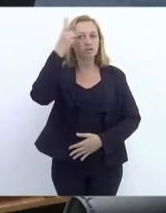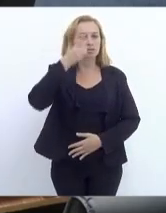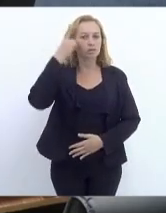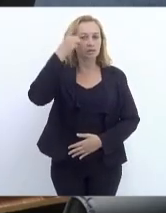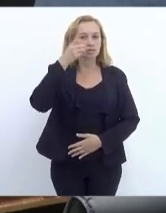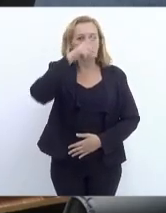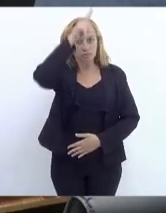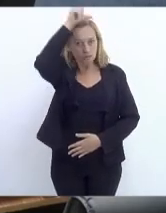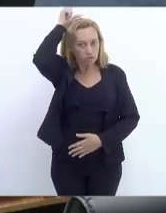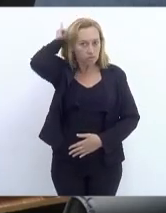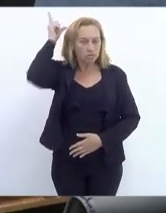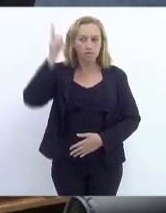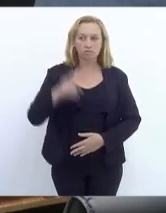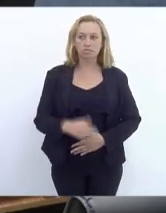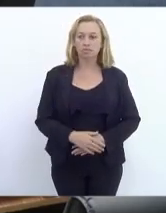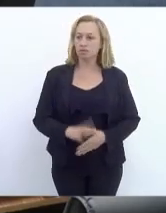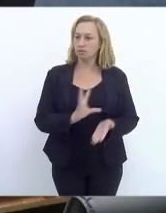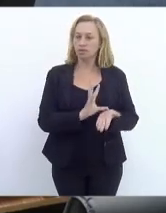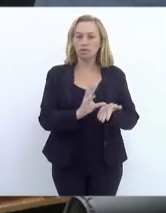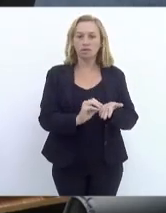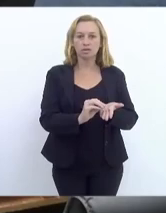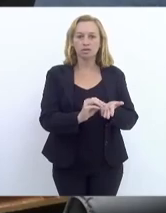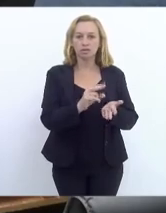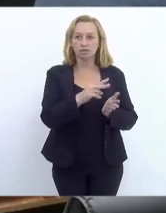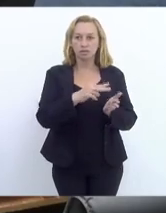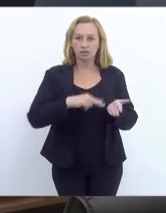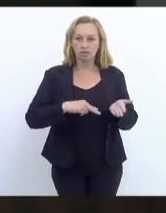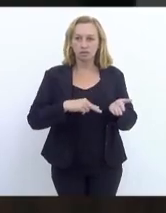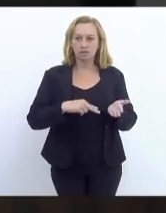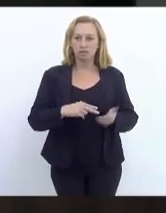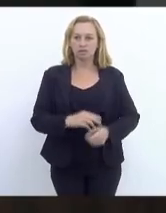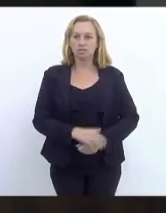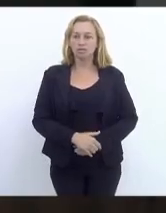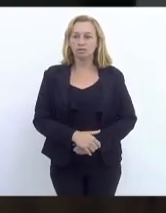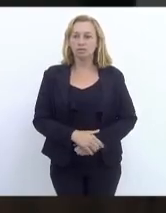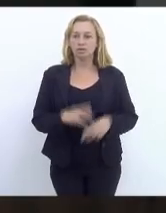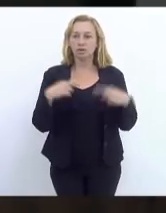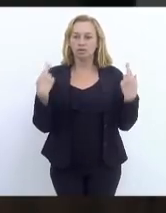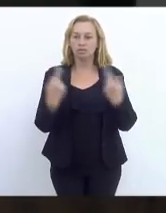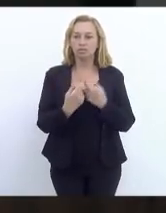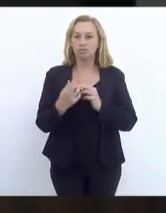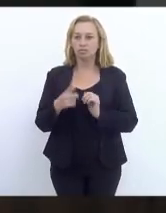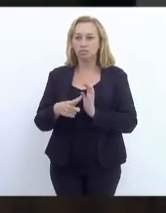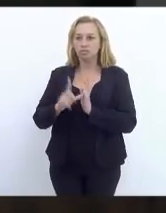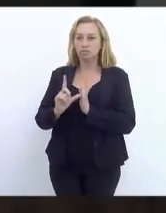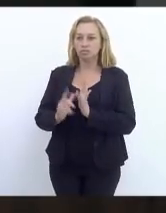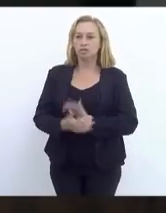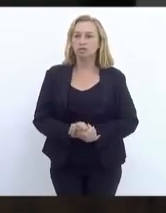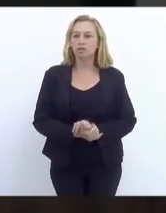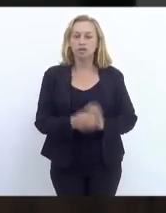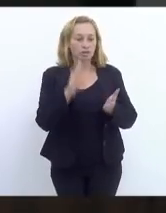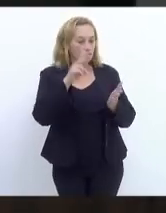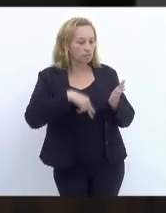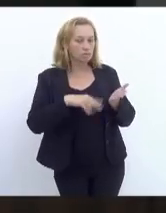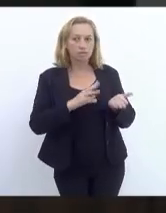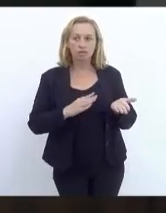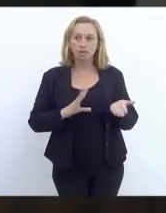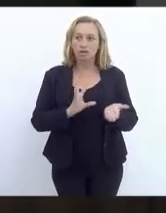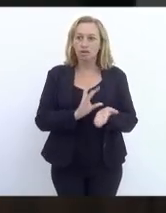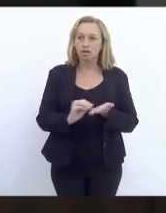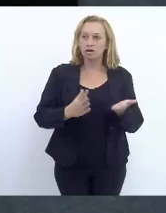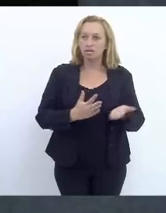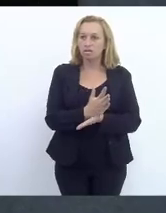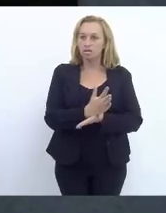Luiz Paulo para fazer a leitura da ata da sessão anterior lida e aprovada a ata